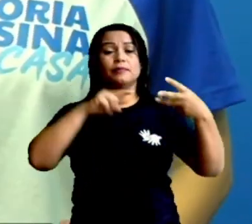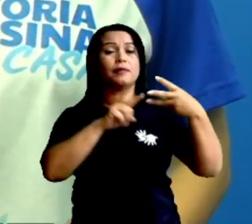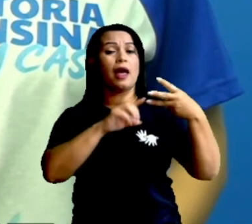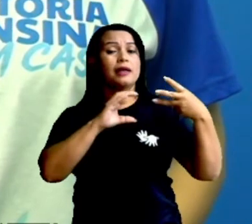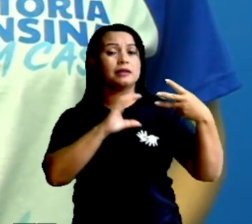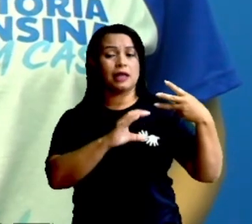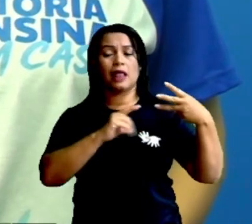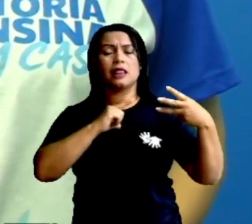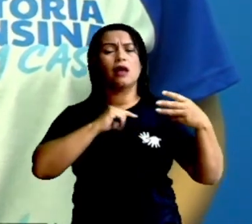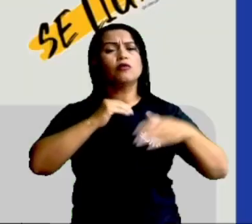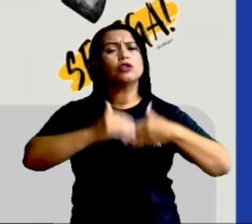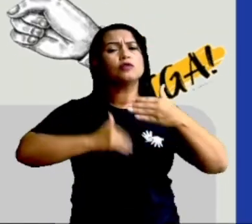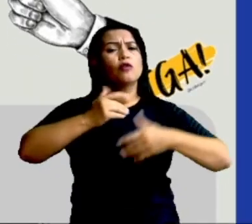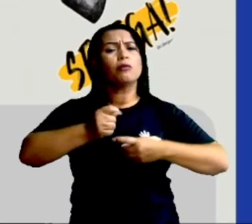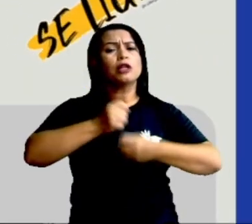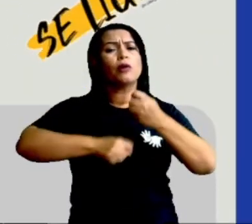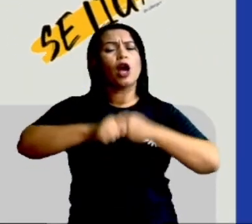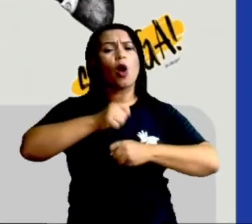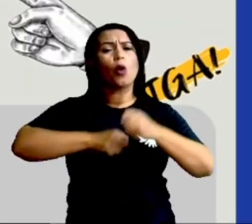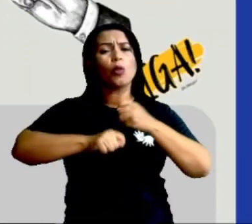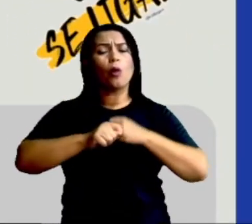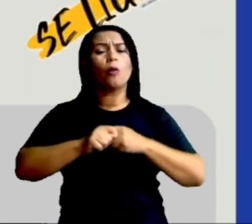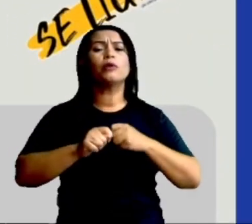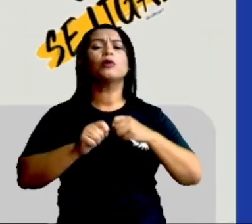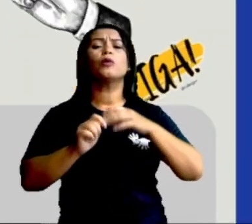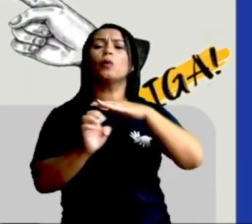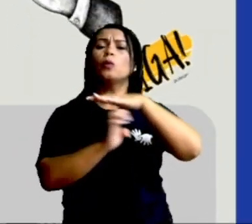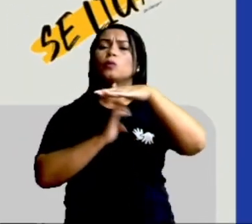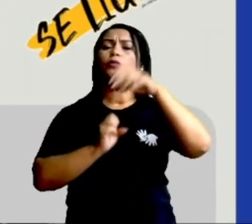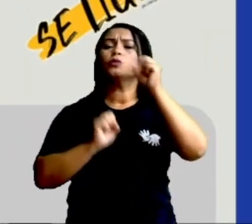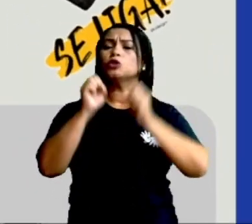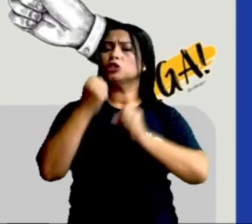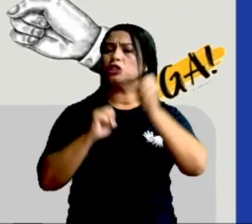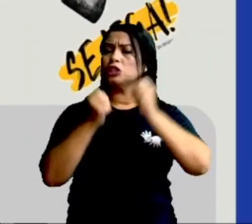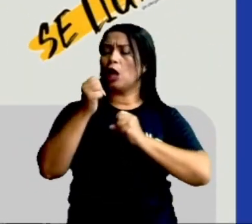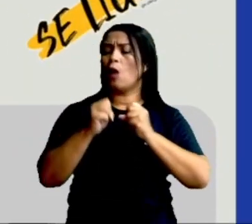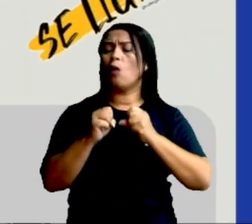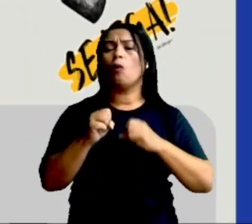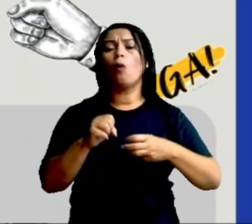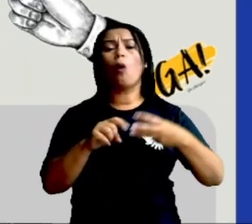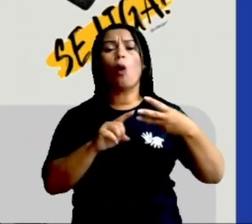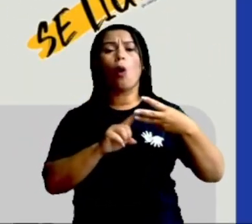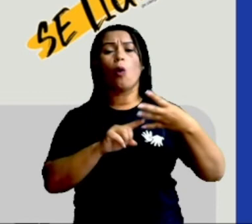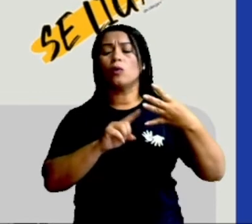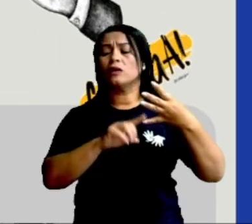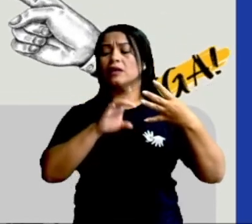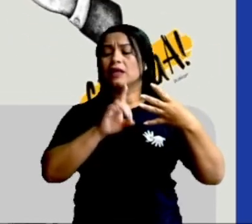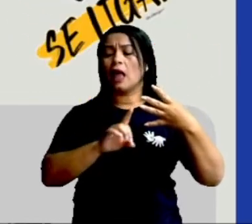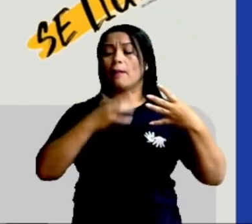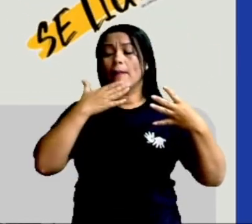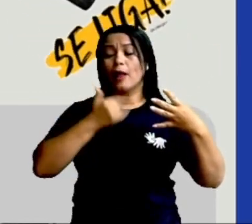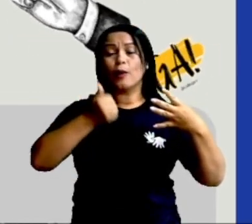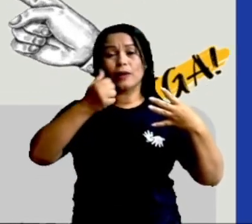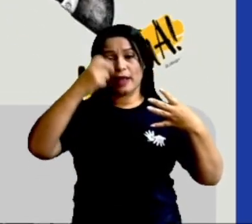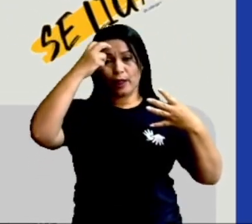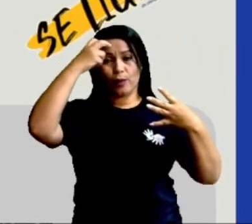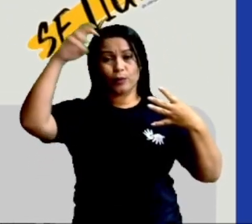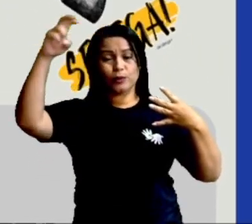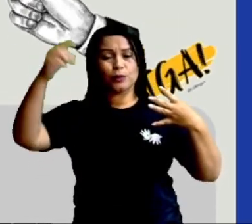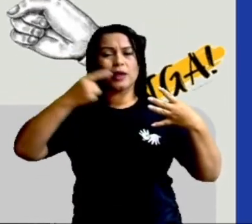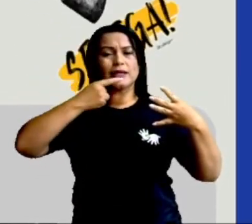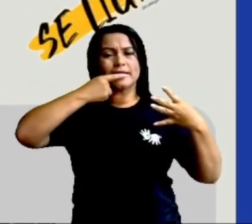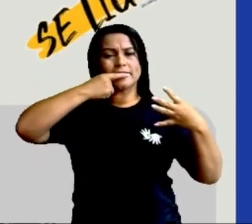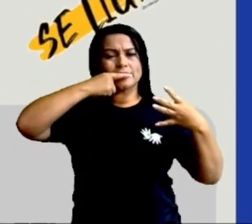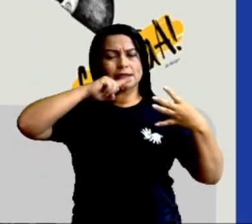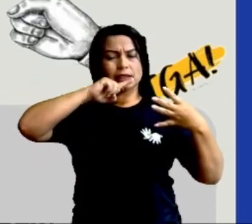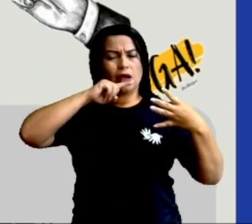C, desenvolvimento econômico e industrial. E letra D, melhoria da cultura da cana-de-açúcar. Então, se a